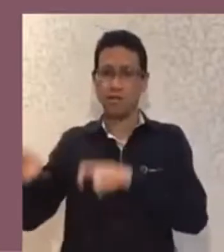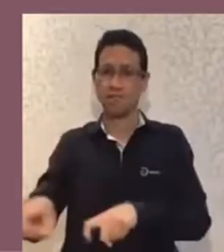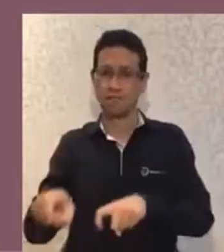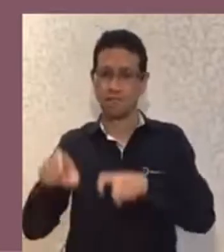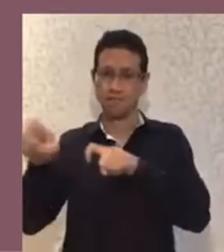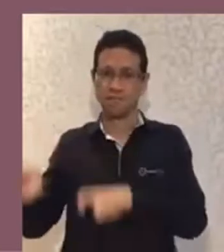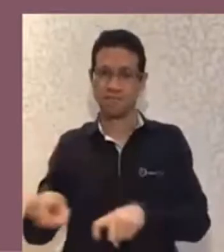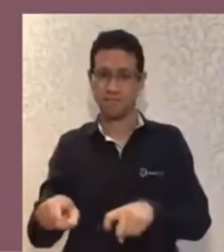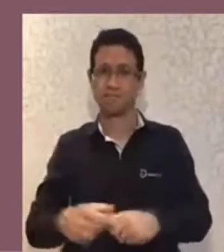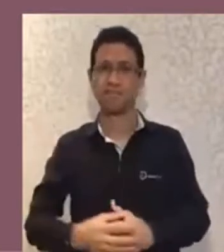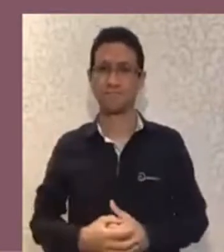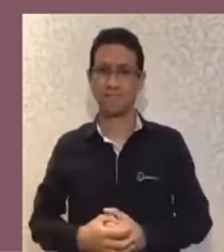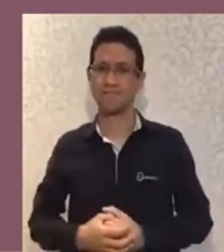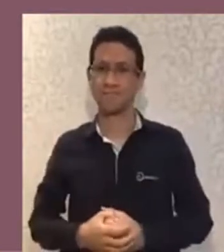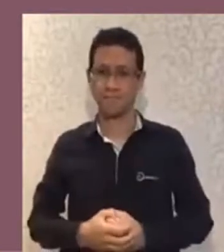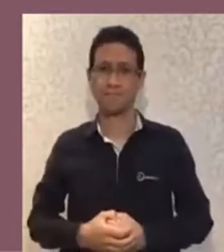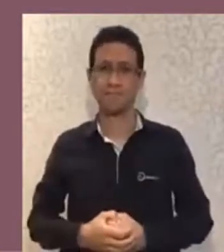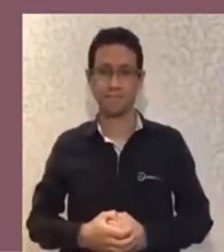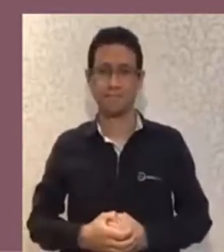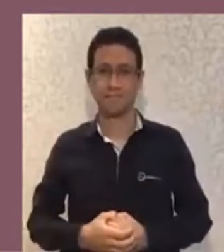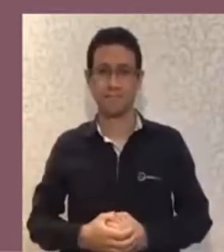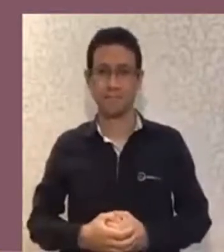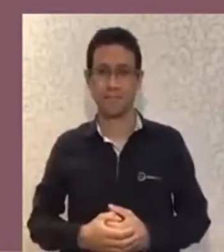Os autores